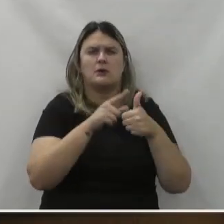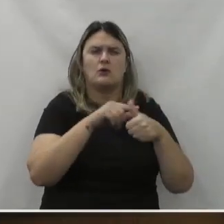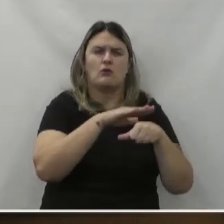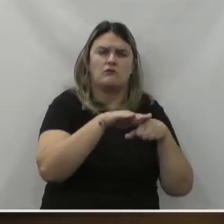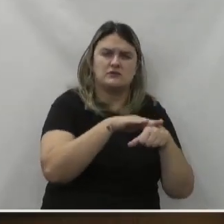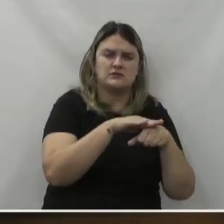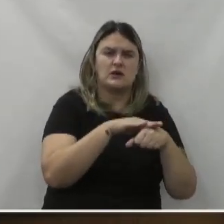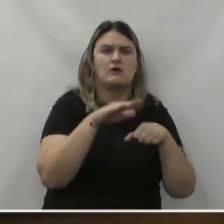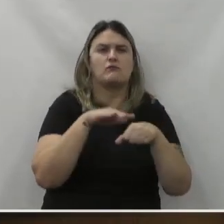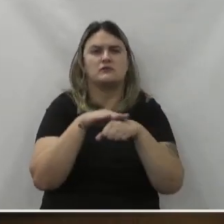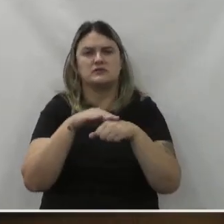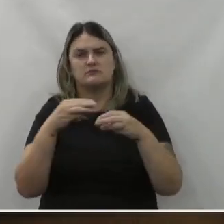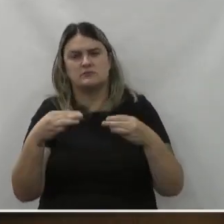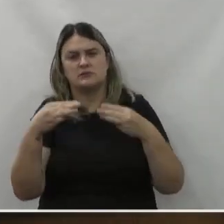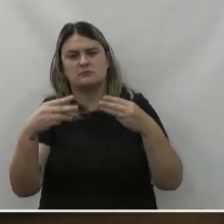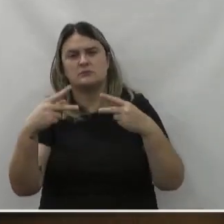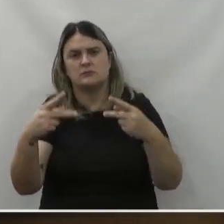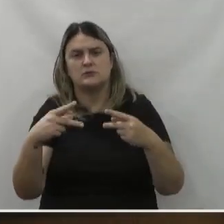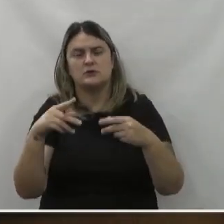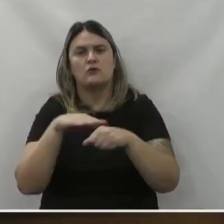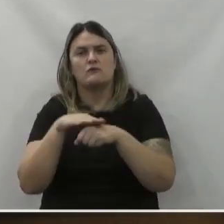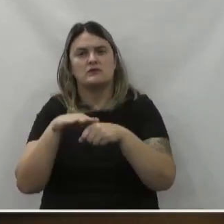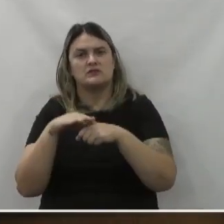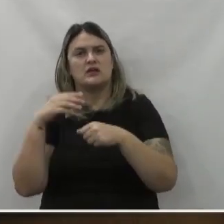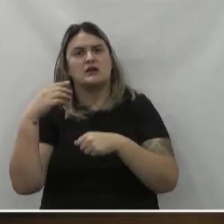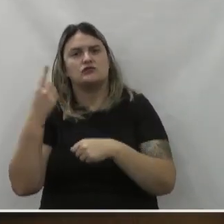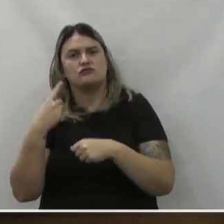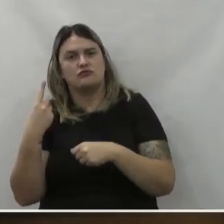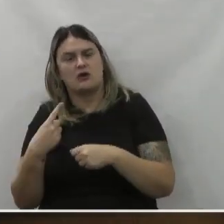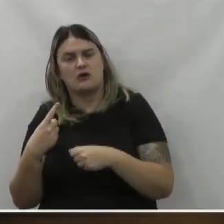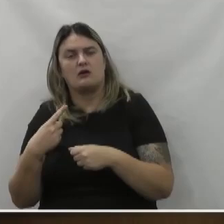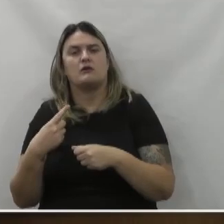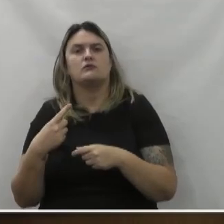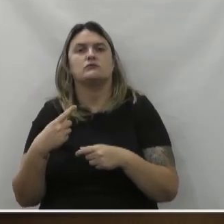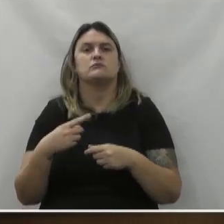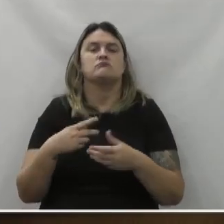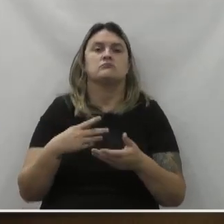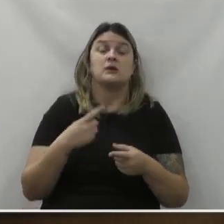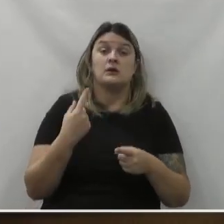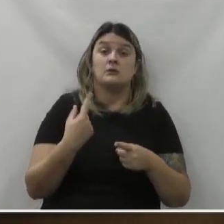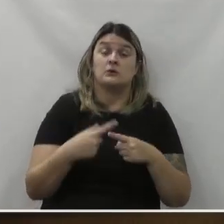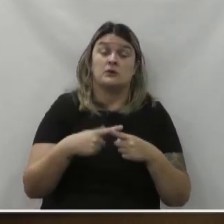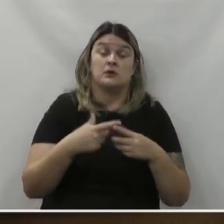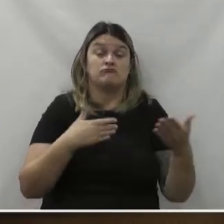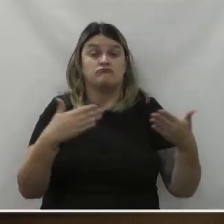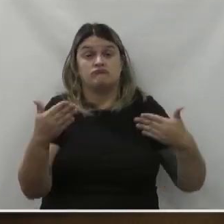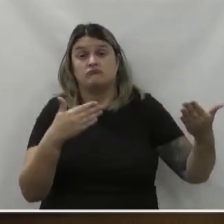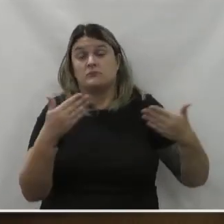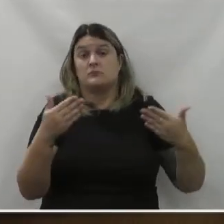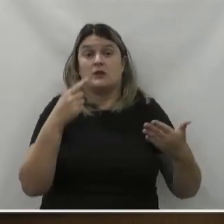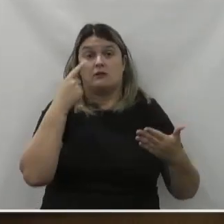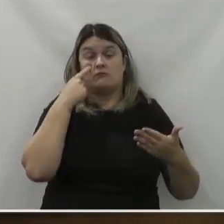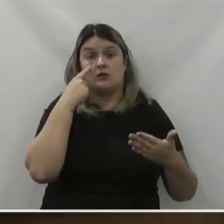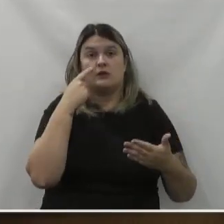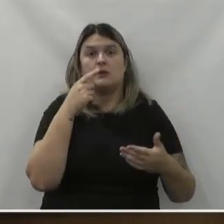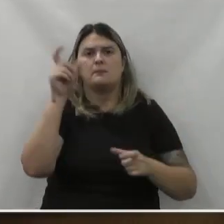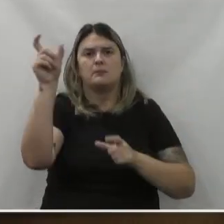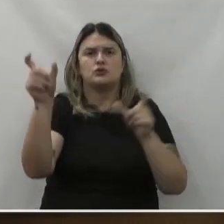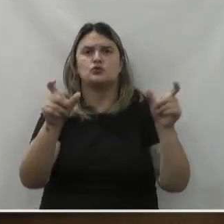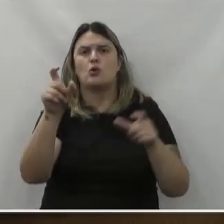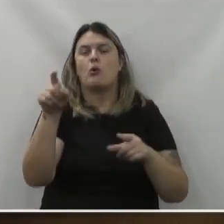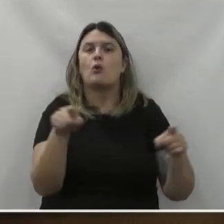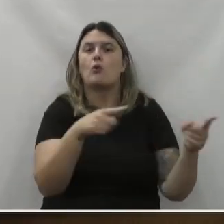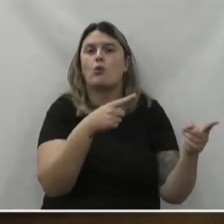Ministério Público, com, né, o Judiciário, que deu todo o contrário em relação ao processo, pessoas que foram contra,